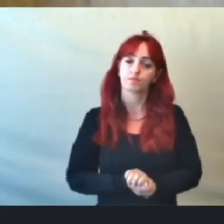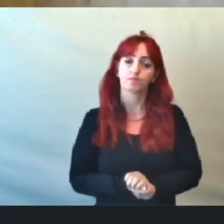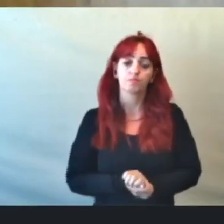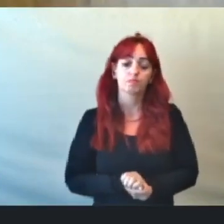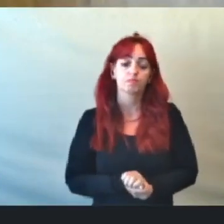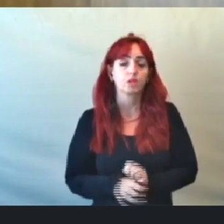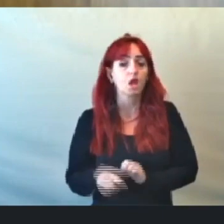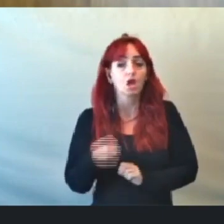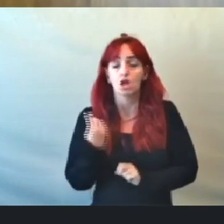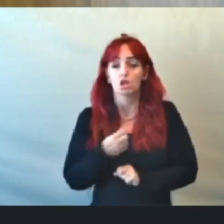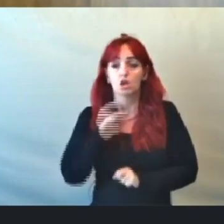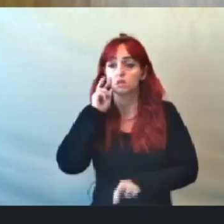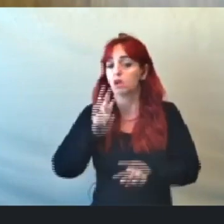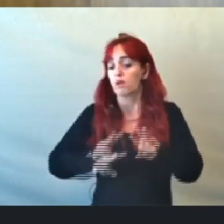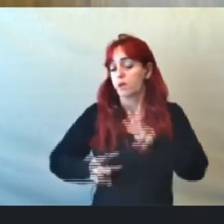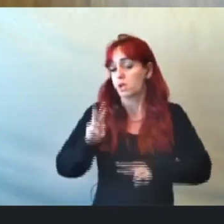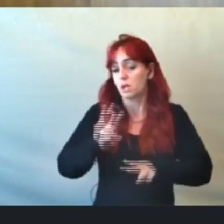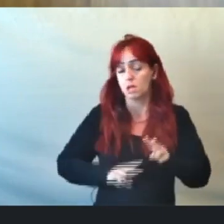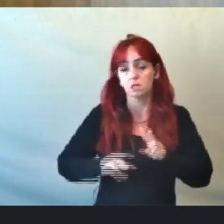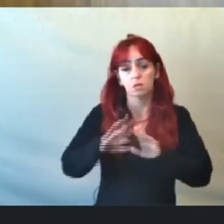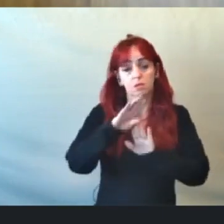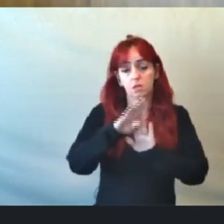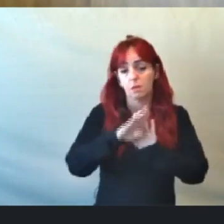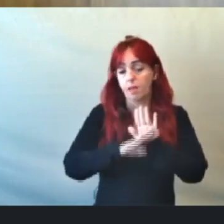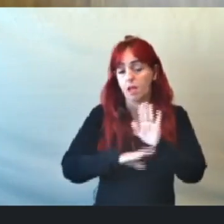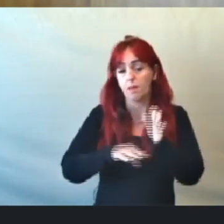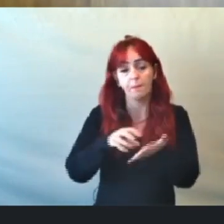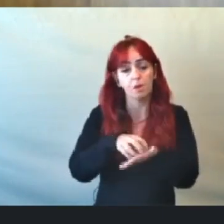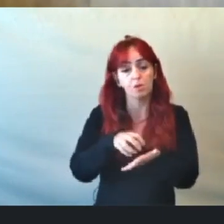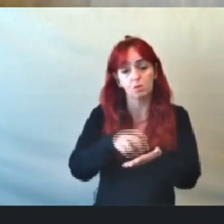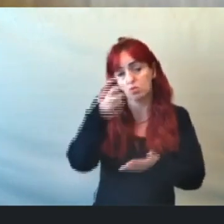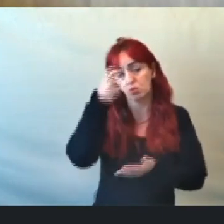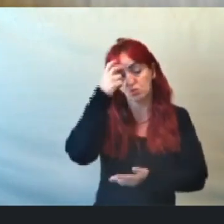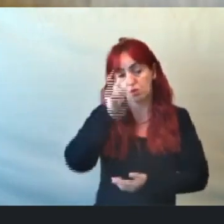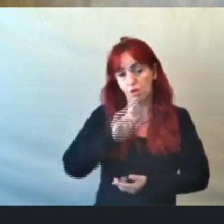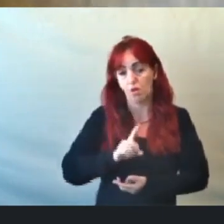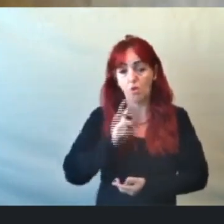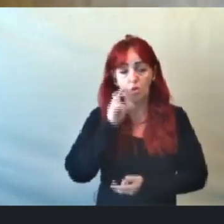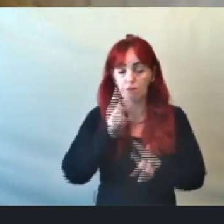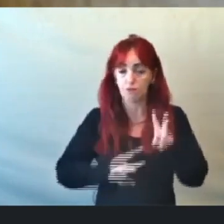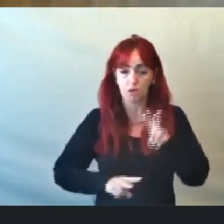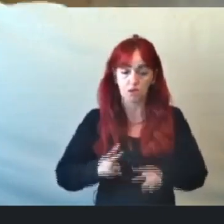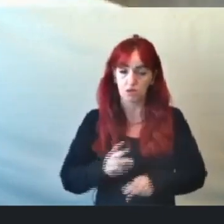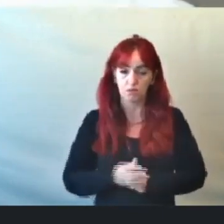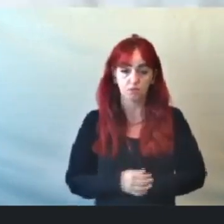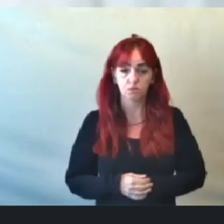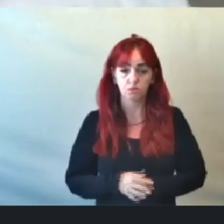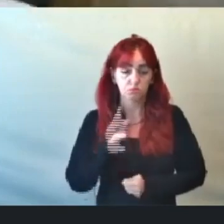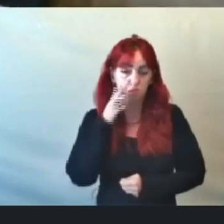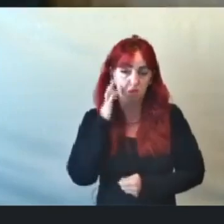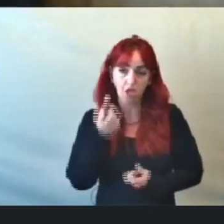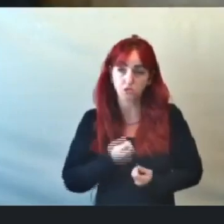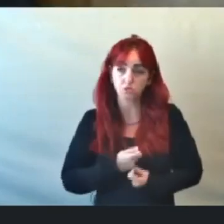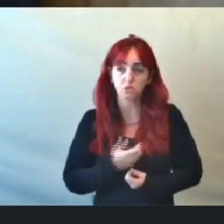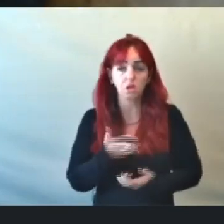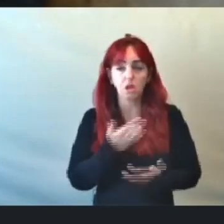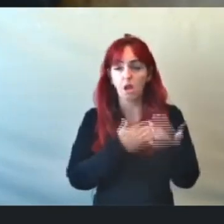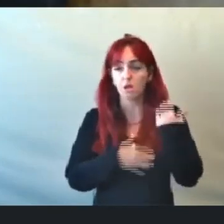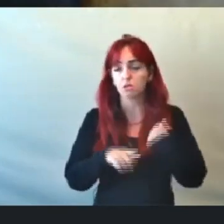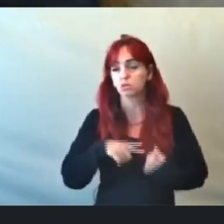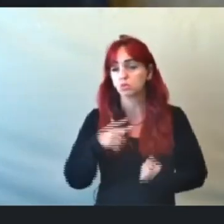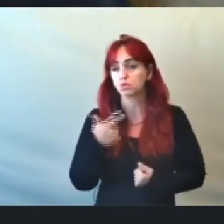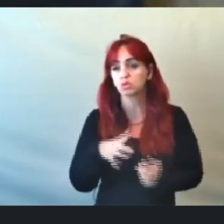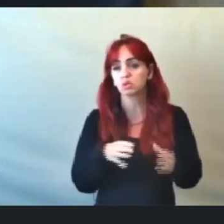esse aspecto do patrimônio cultural, acho que a gente não tinha na equipe ninguém, inclusive